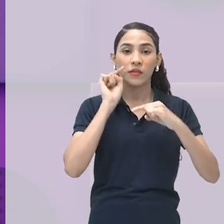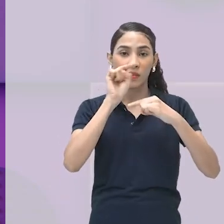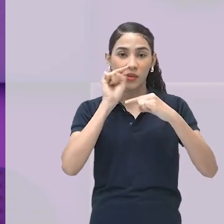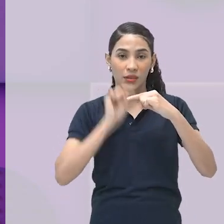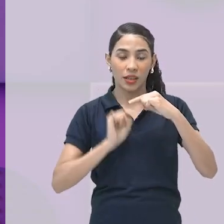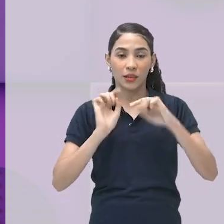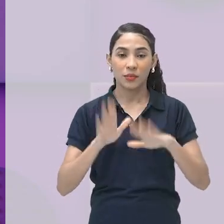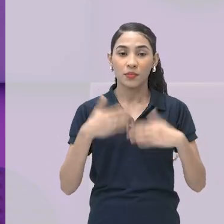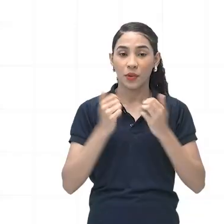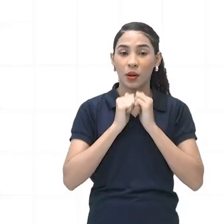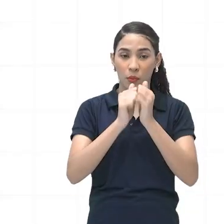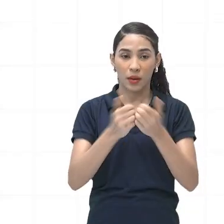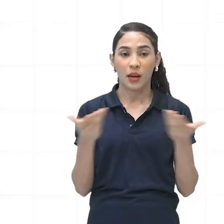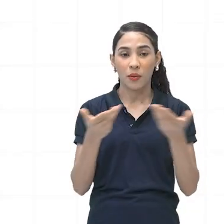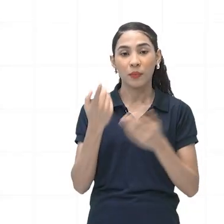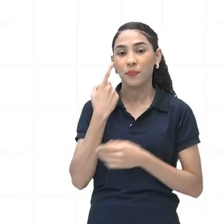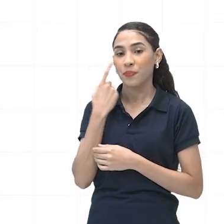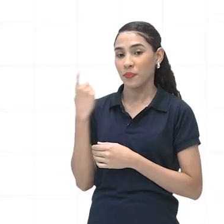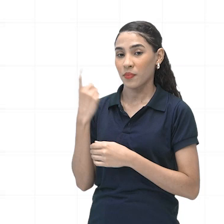fracionários. Acompanhe comigo na tela.